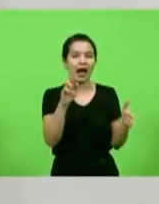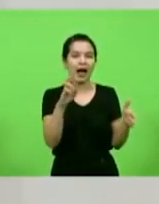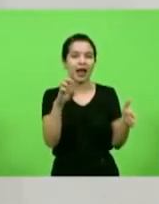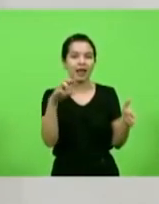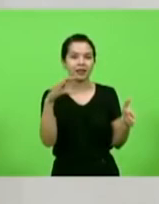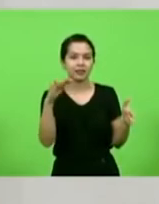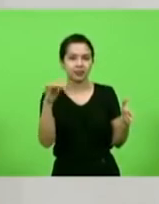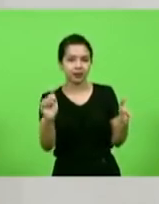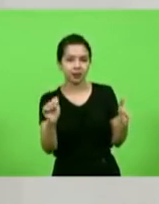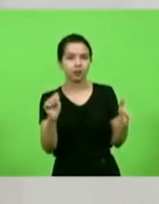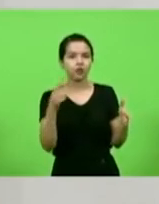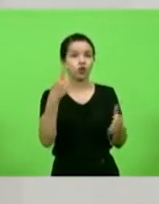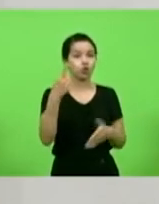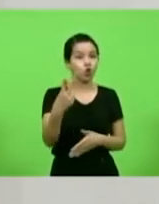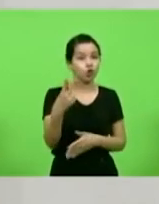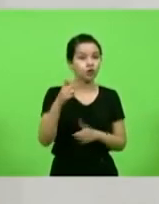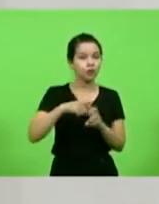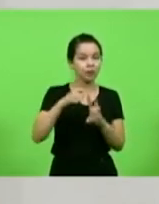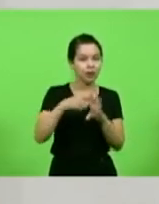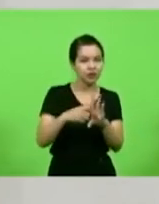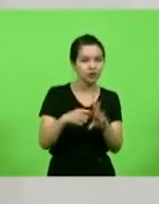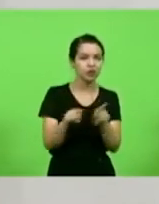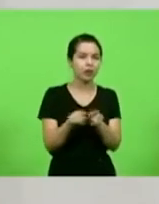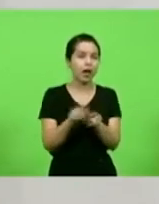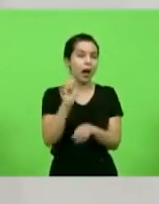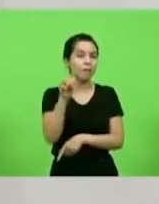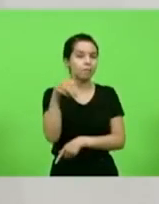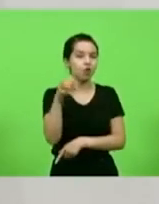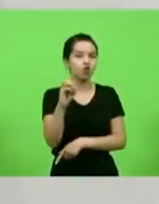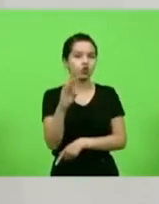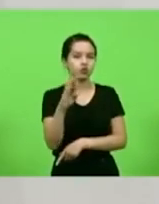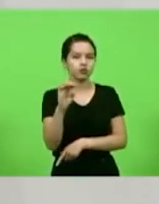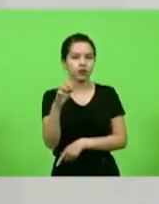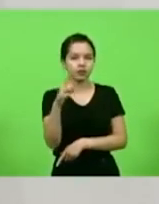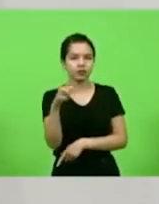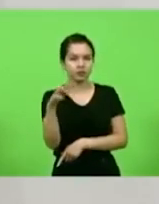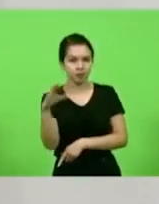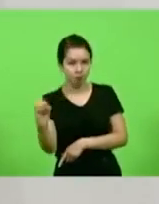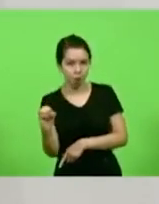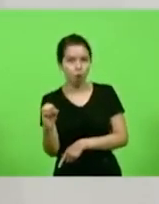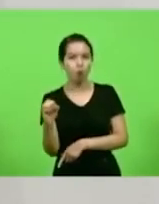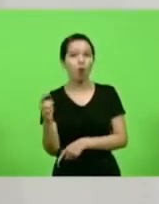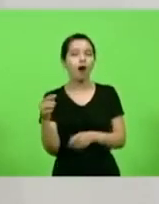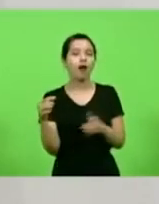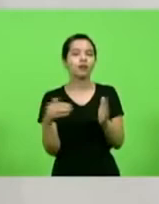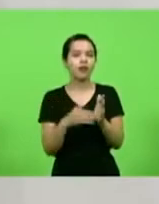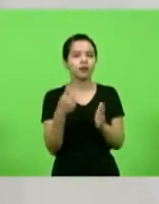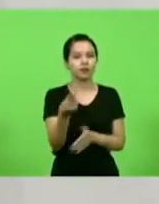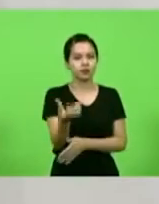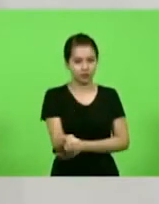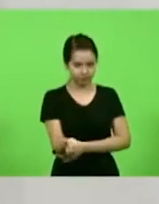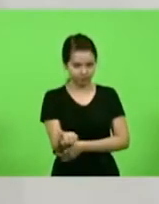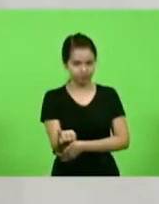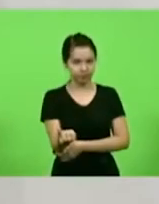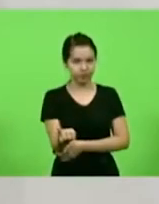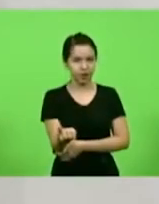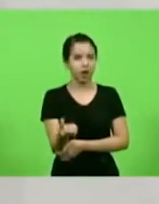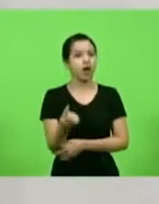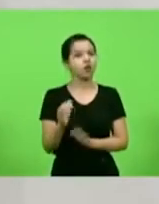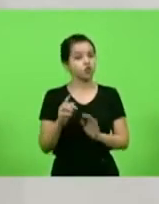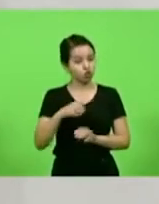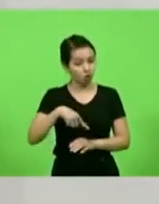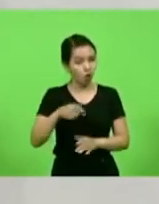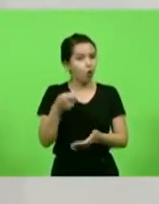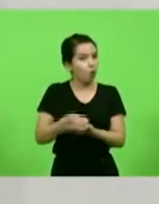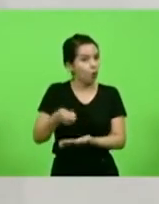amortização até 36 pessoal saiu o que nós efetivamente cobrava Vamos aqui